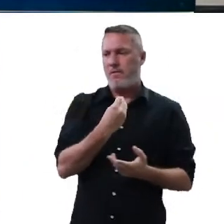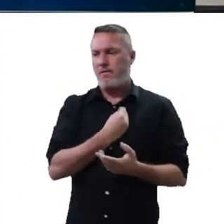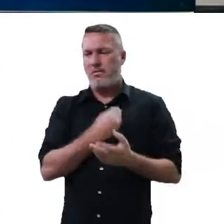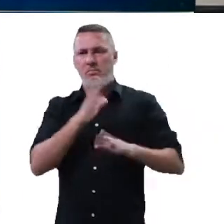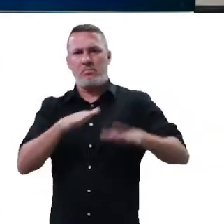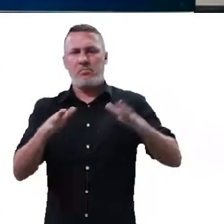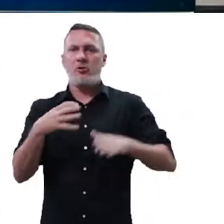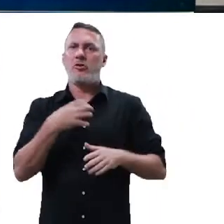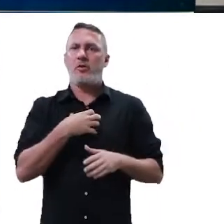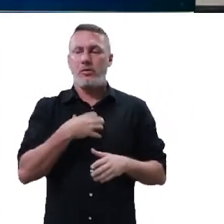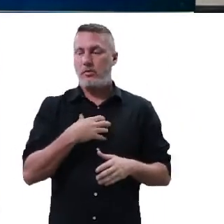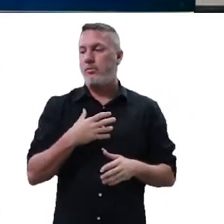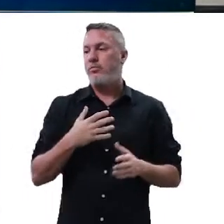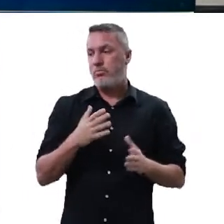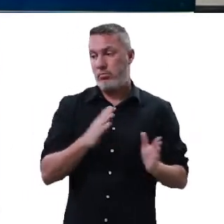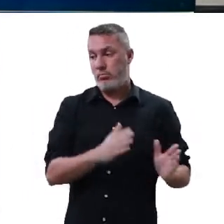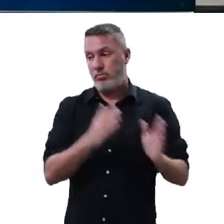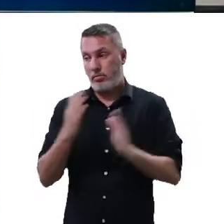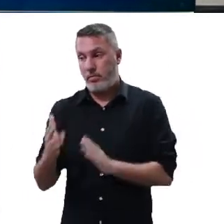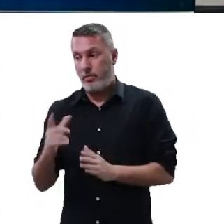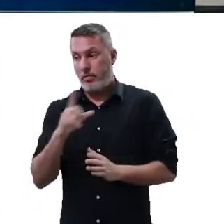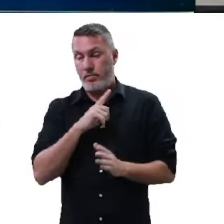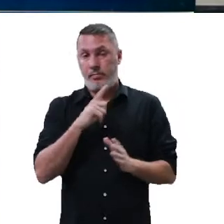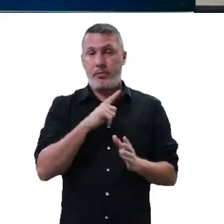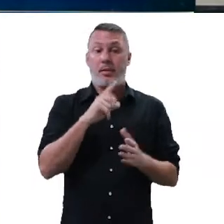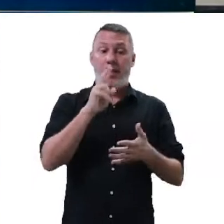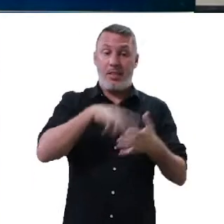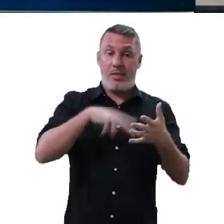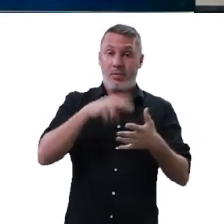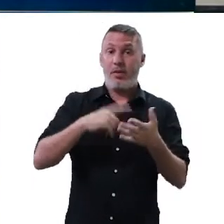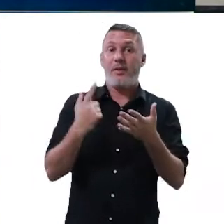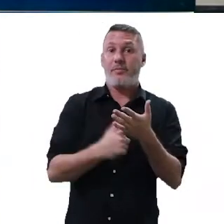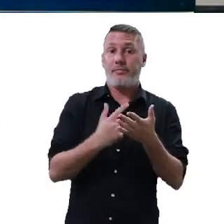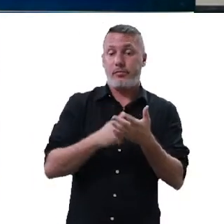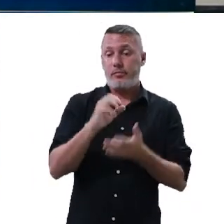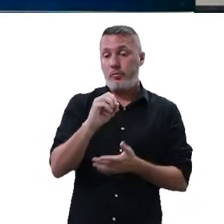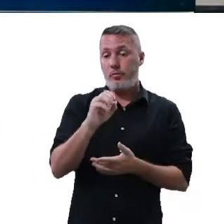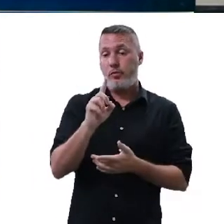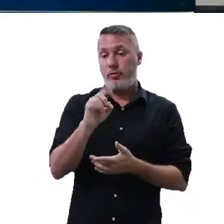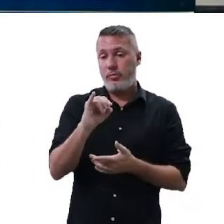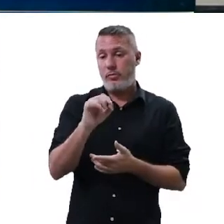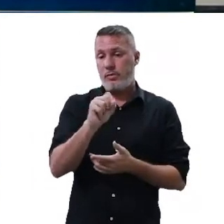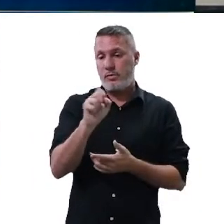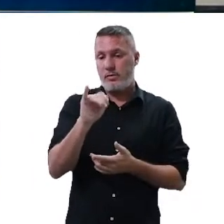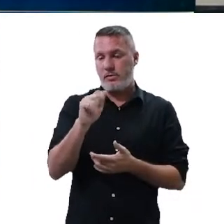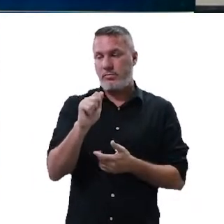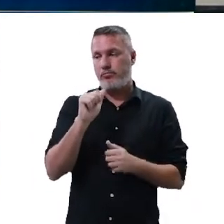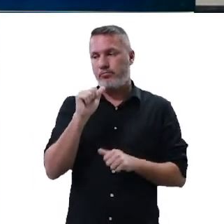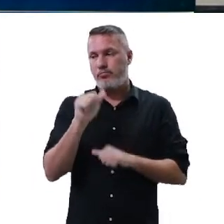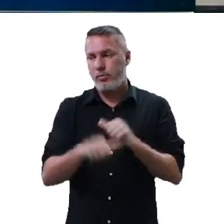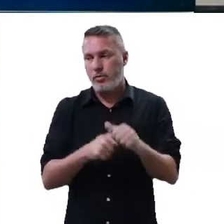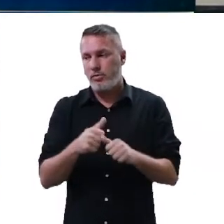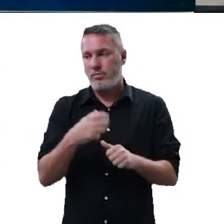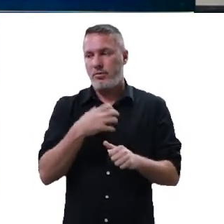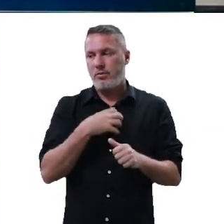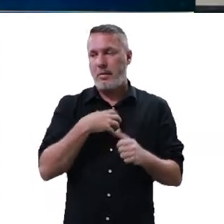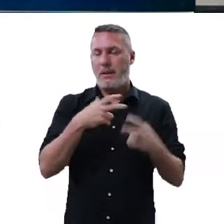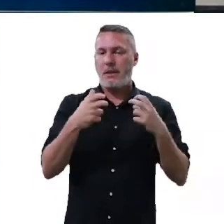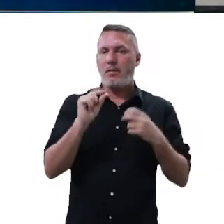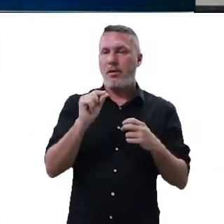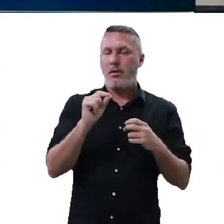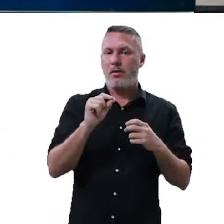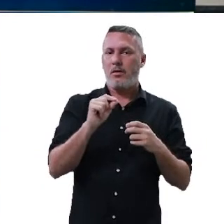boa, começa a ser explicado de outra forma. Na obra da Odisseia a gente já começa a perceber isso, que é a vida sedentária, a casa,